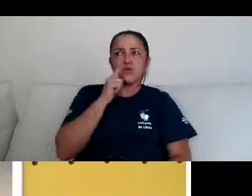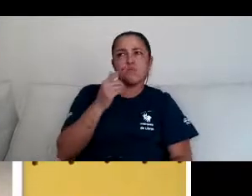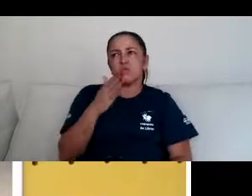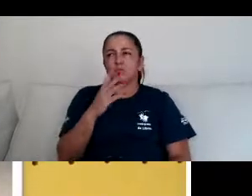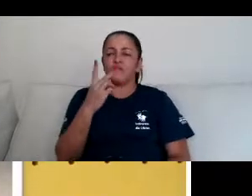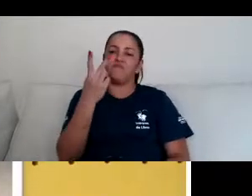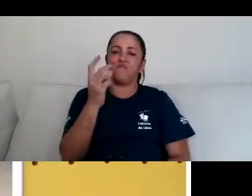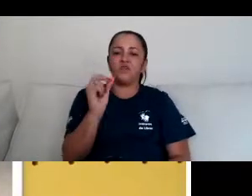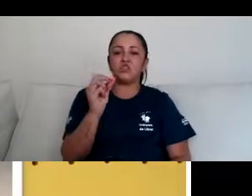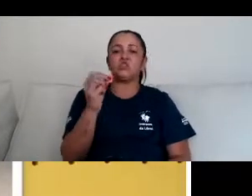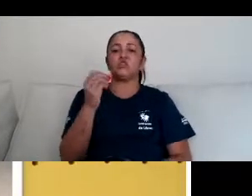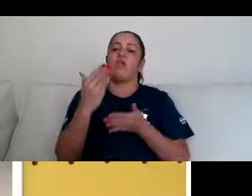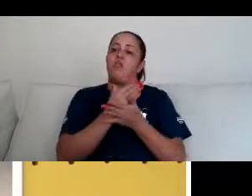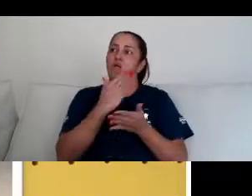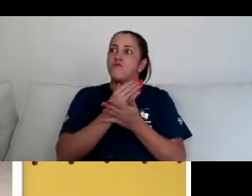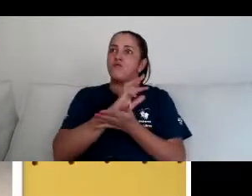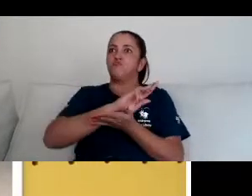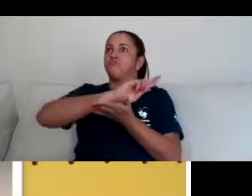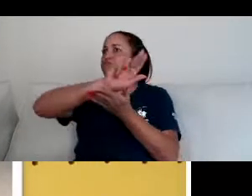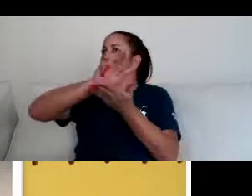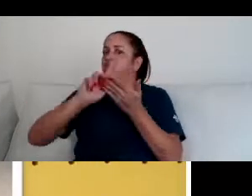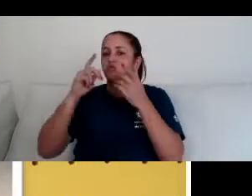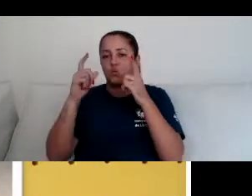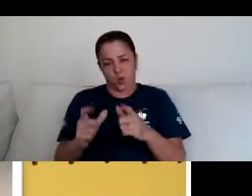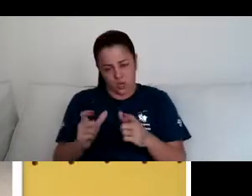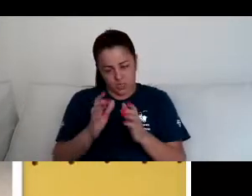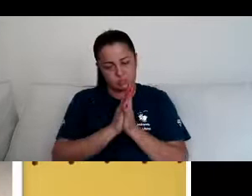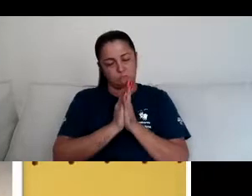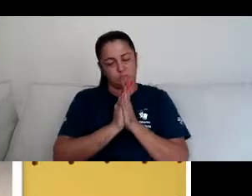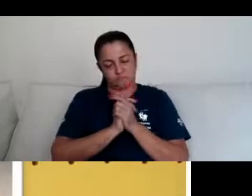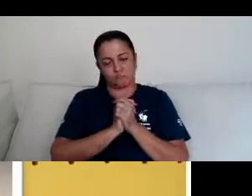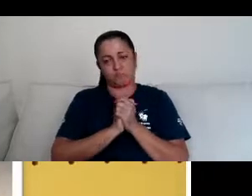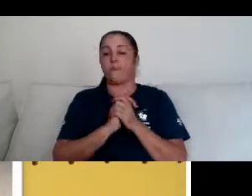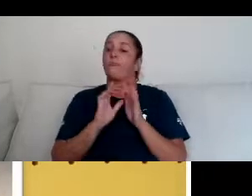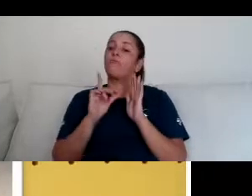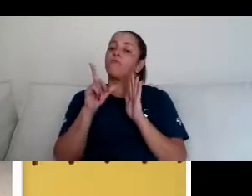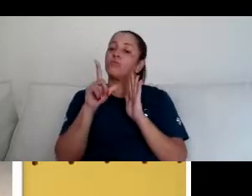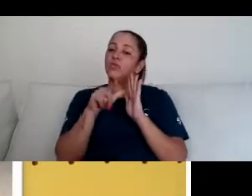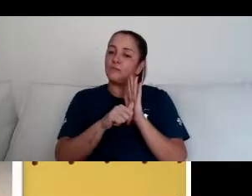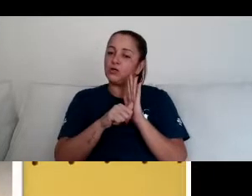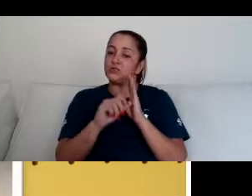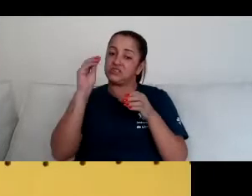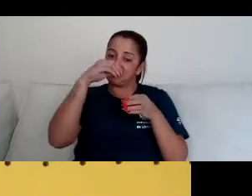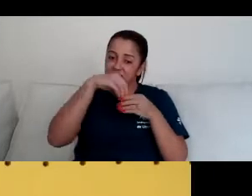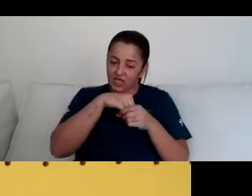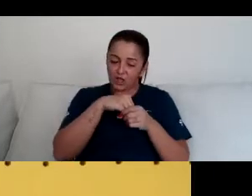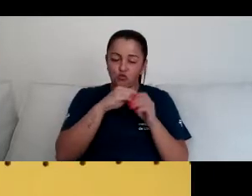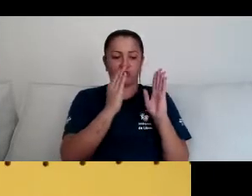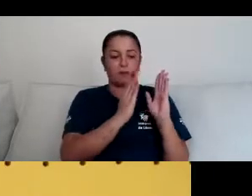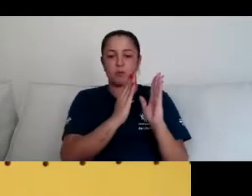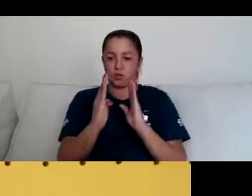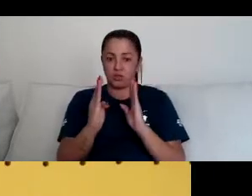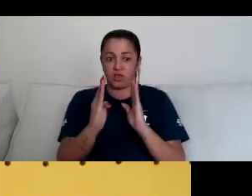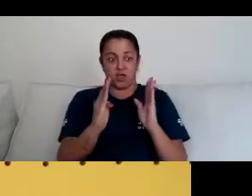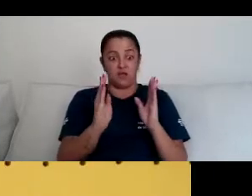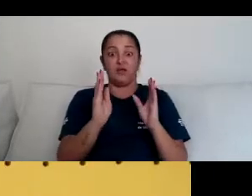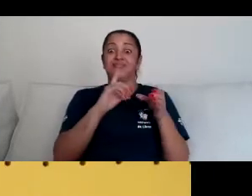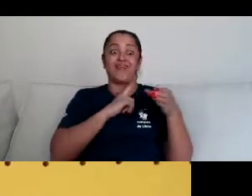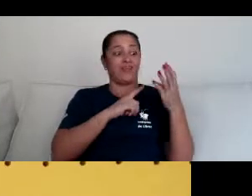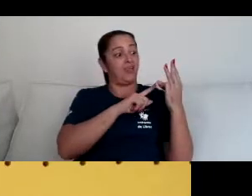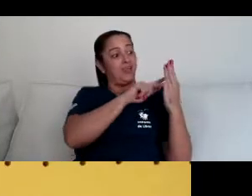de diversos lugares. Depois disso, realizamos dentro da biblioteca 3 dias de eventos.